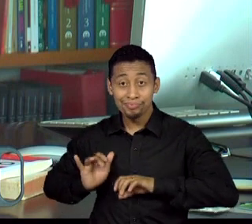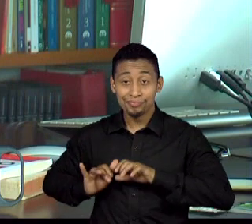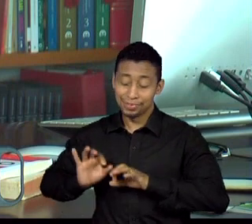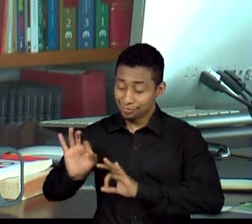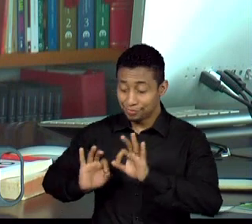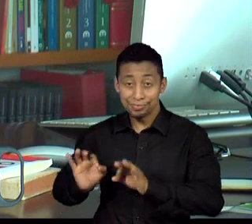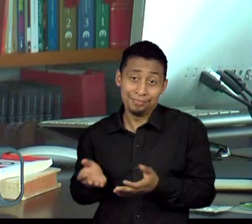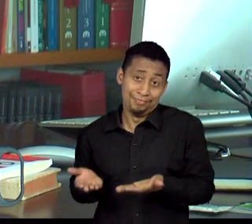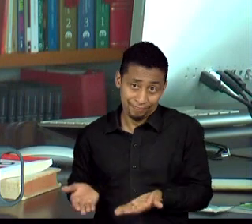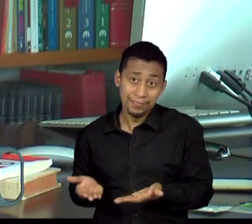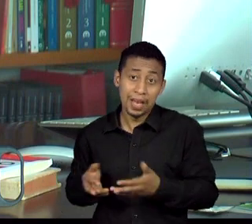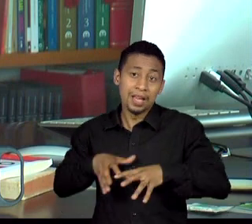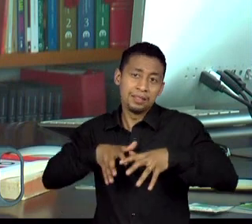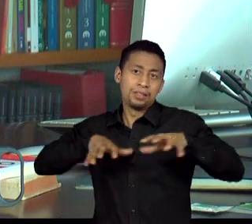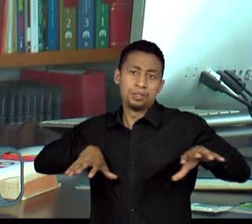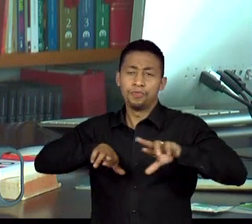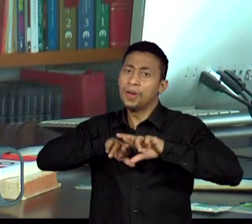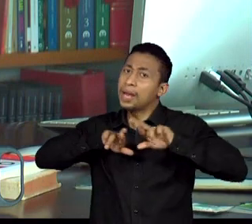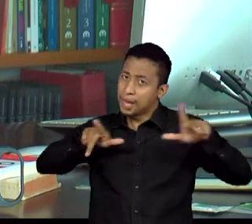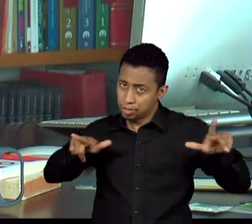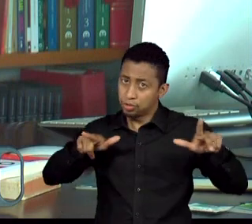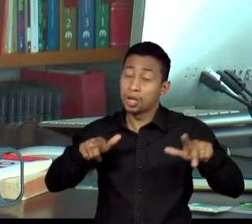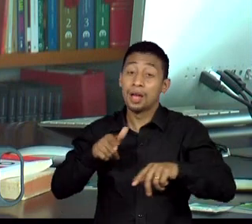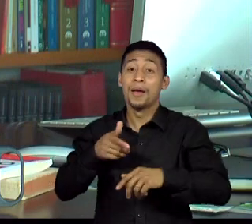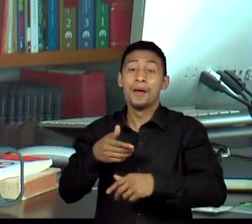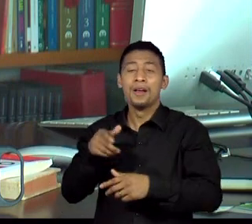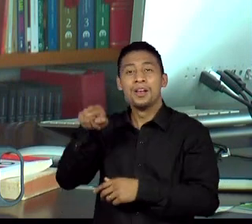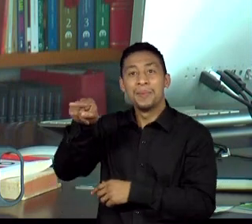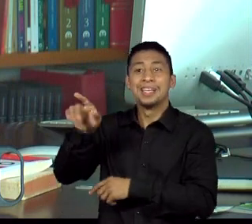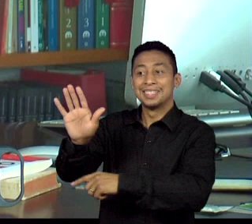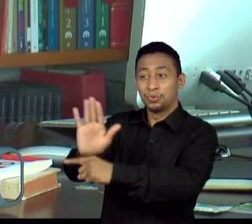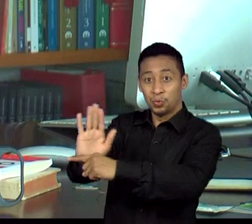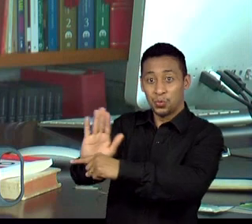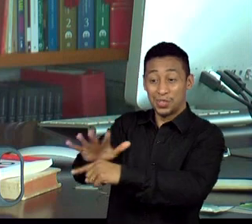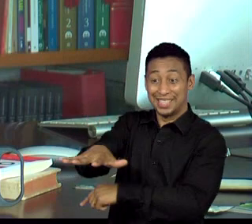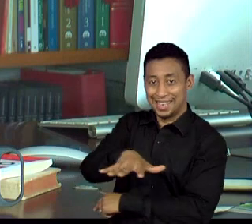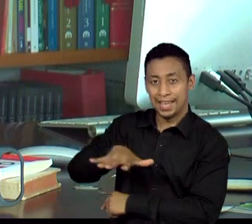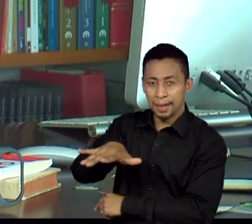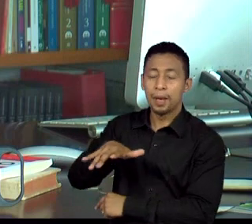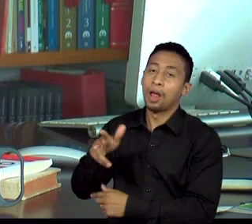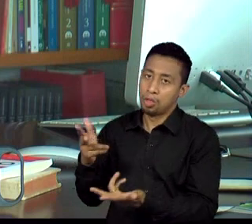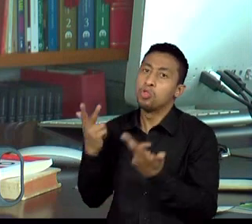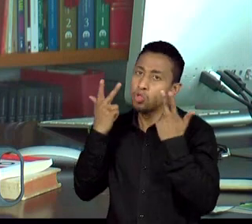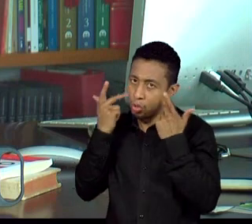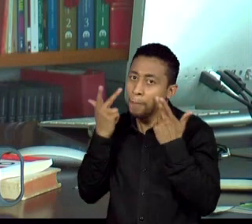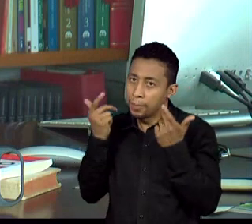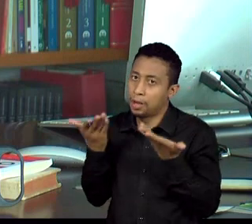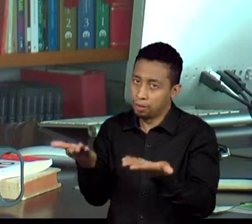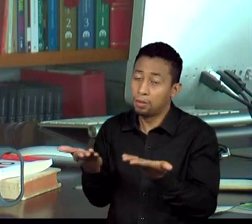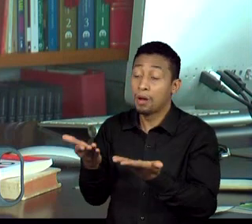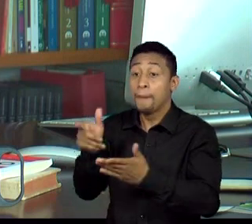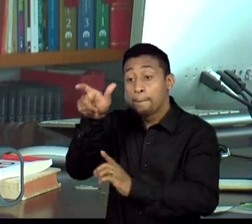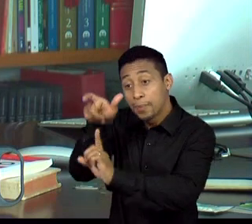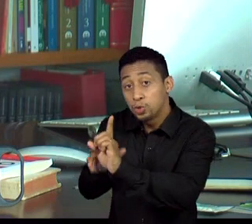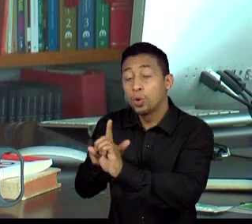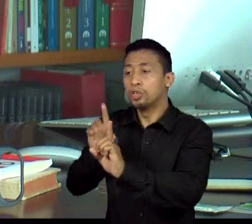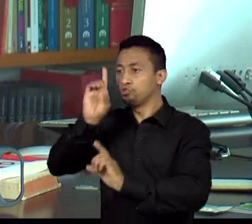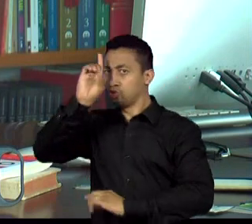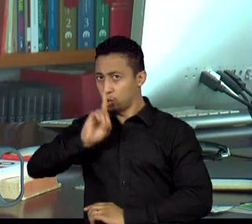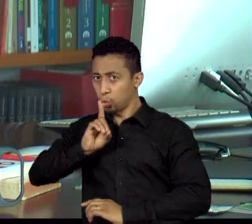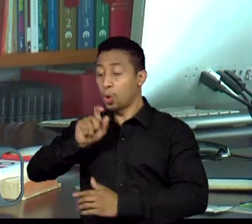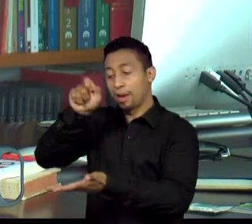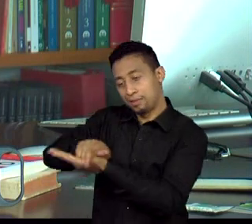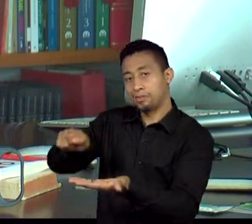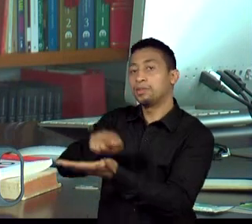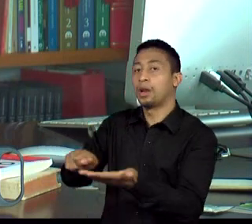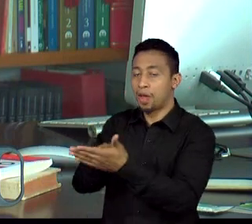pessoas cumprem. No cinema é mais comum que na televisão. E acho que todos os